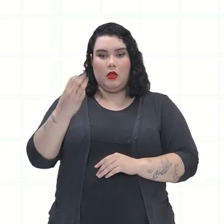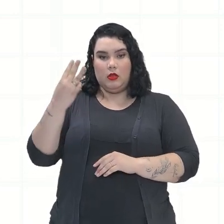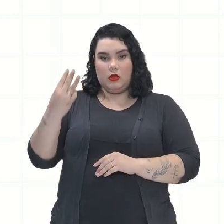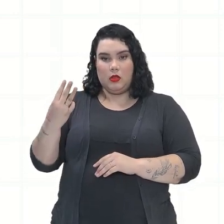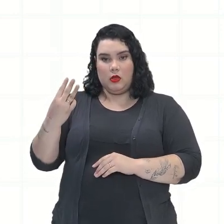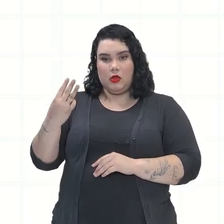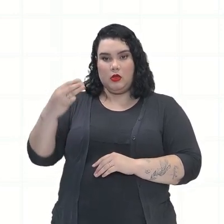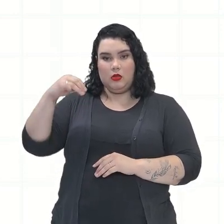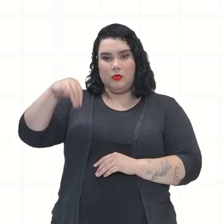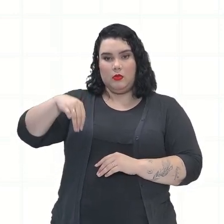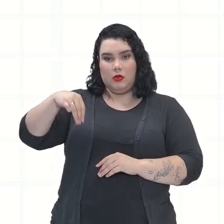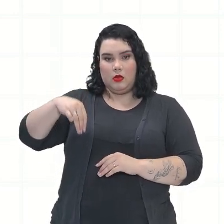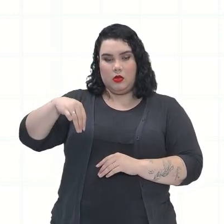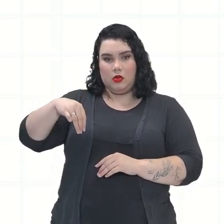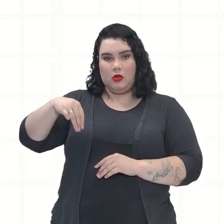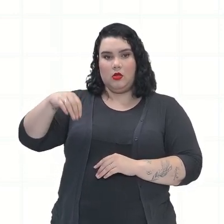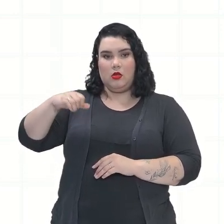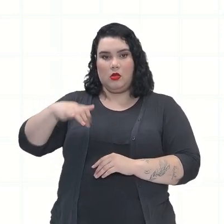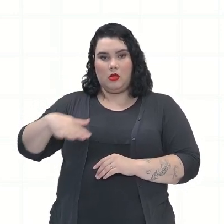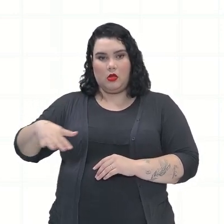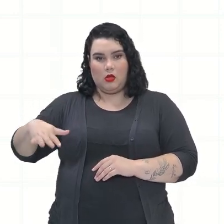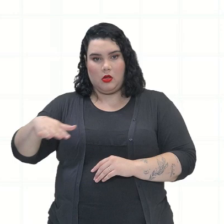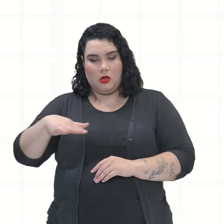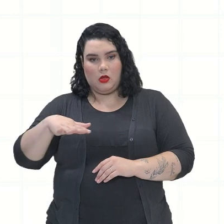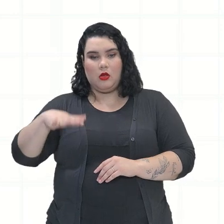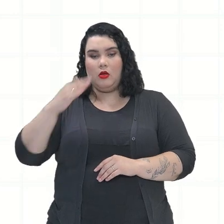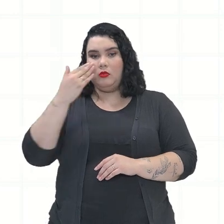metros aqui uma área mais